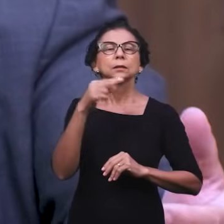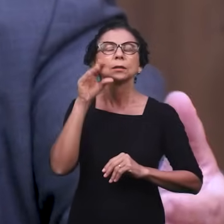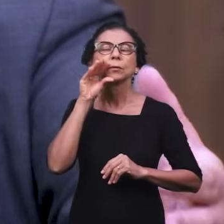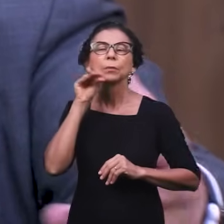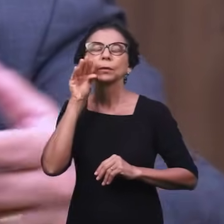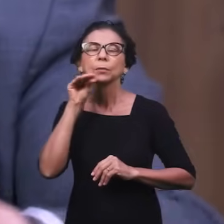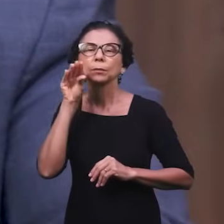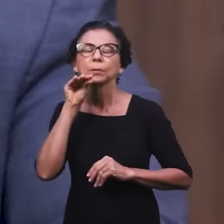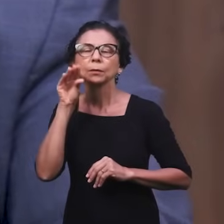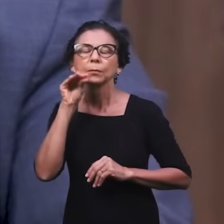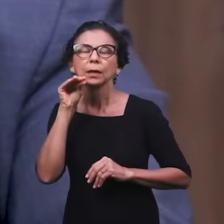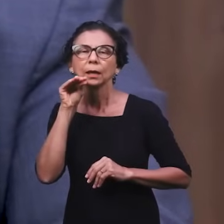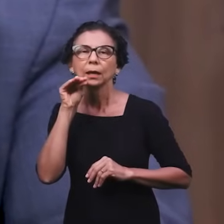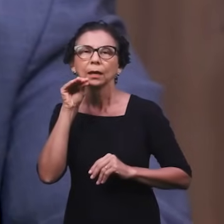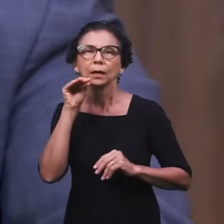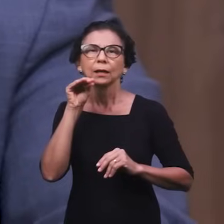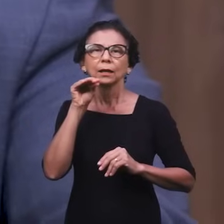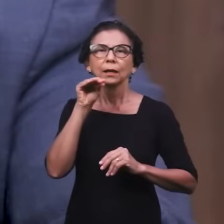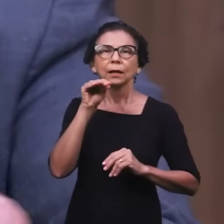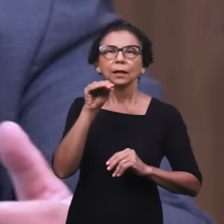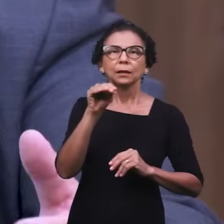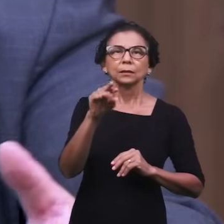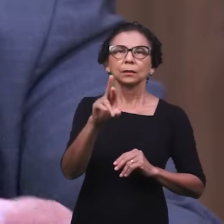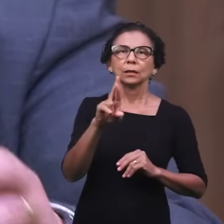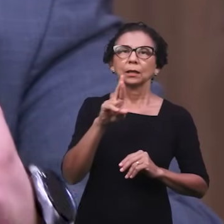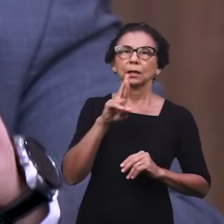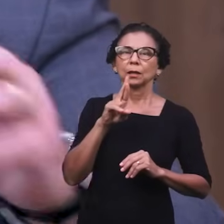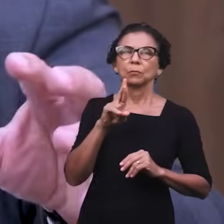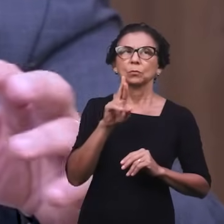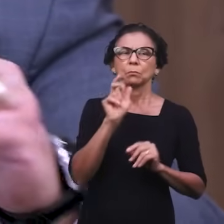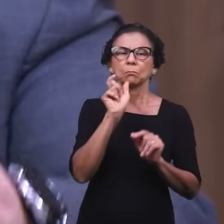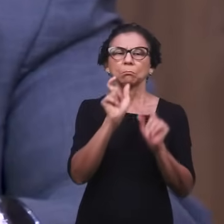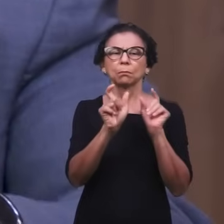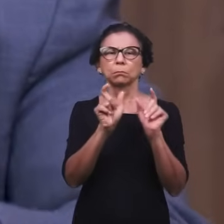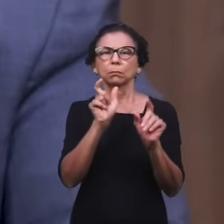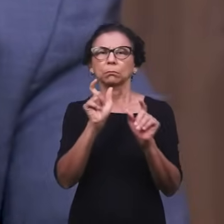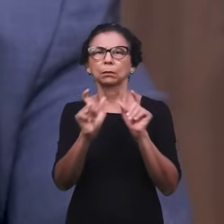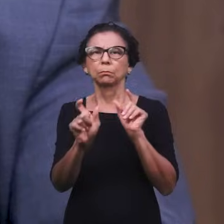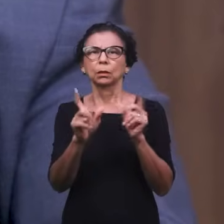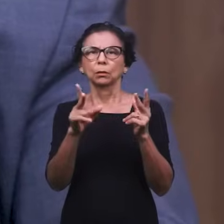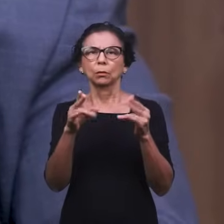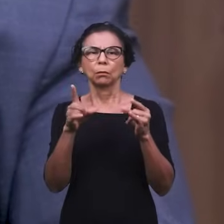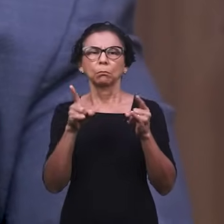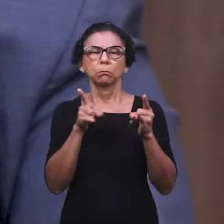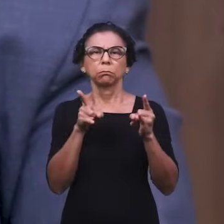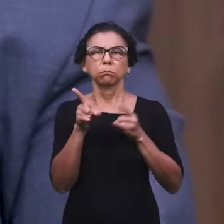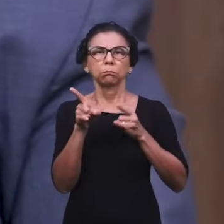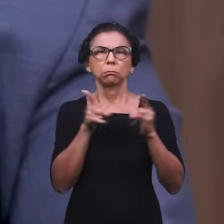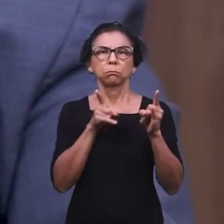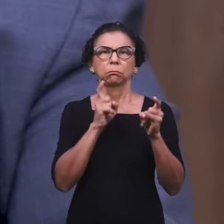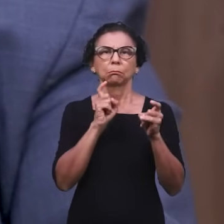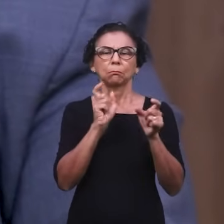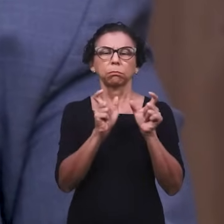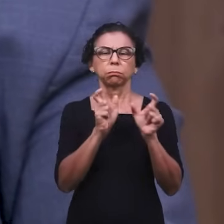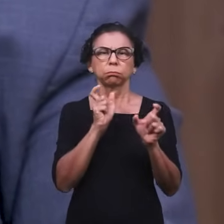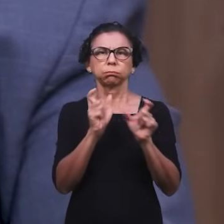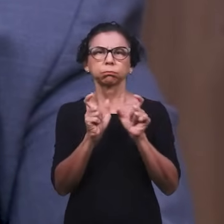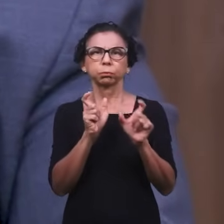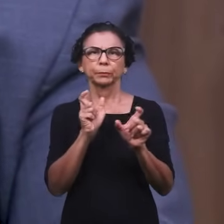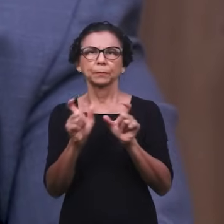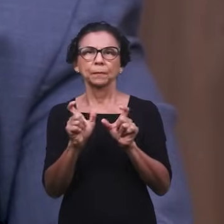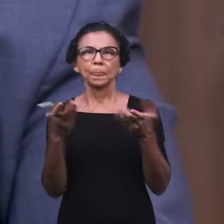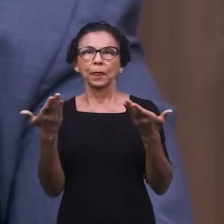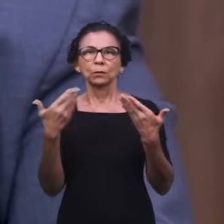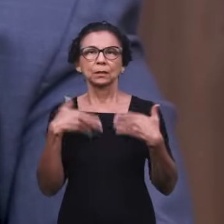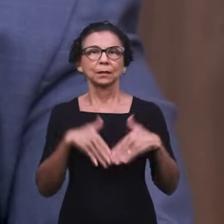internet falava ali o que estava escrito, isso era muito robótico, as palavras todas cortadas e tal. Hoje você tem essa dinâmica muito